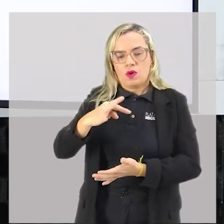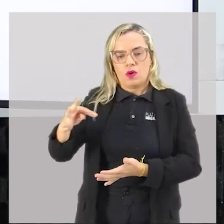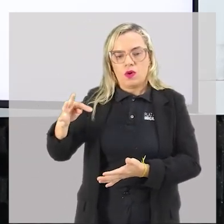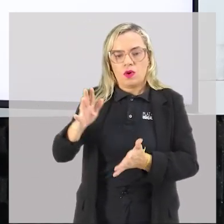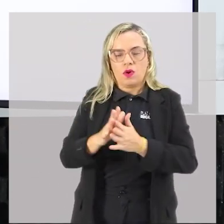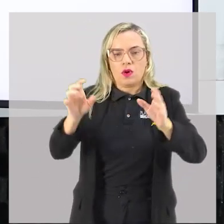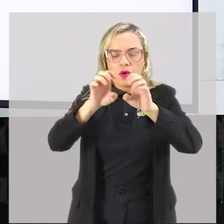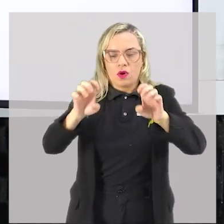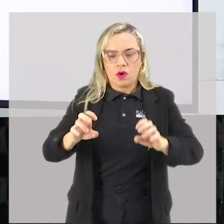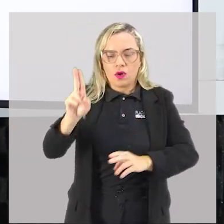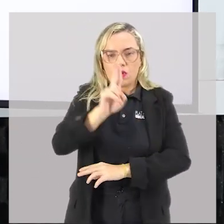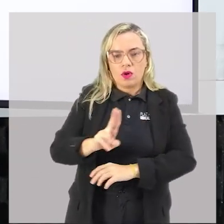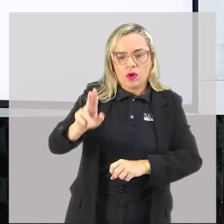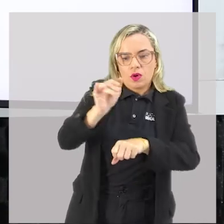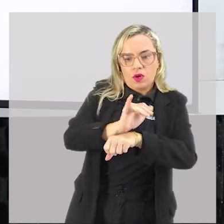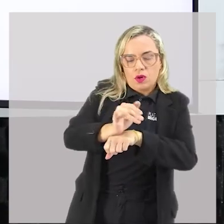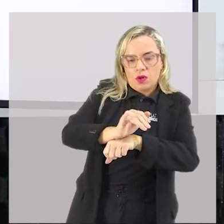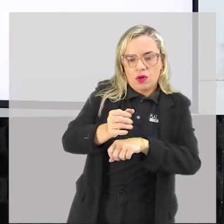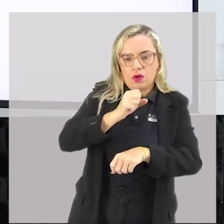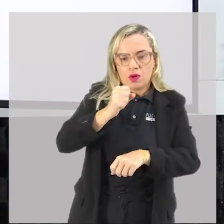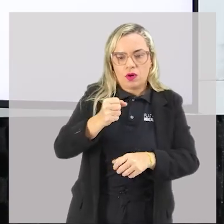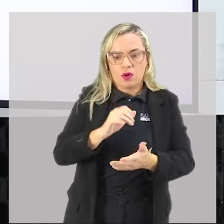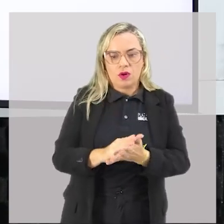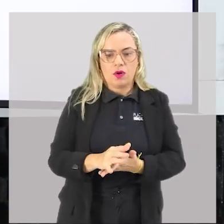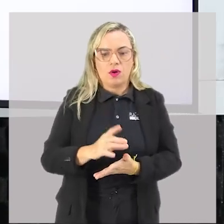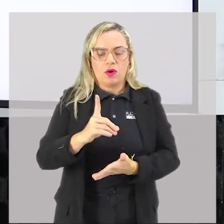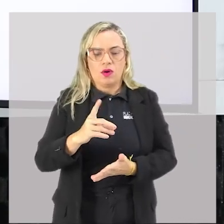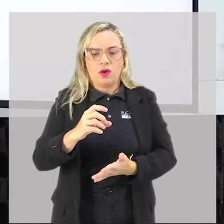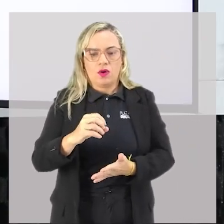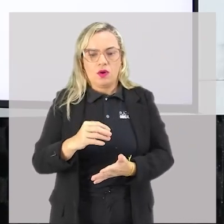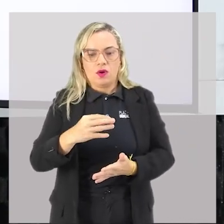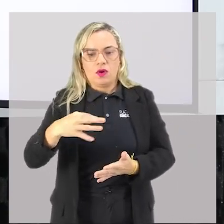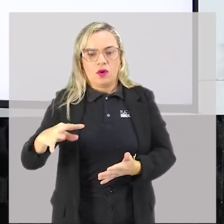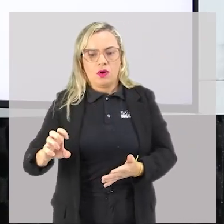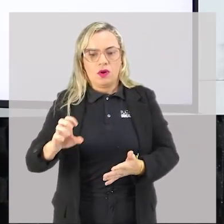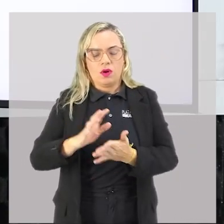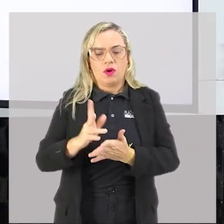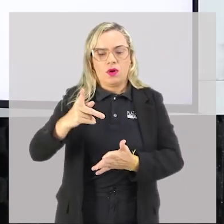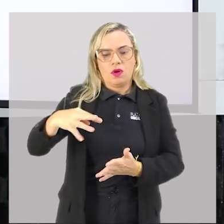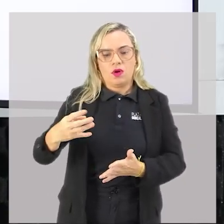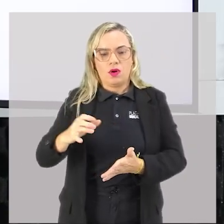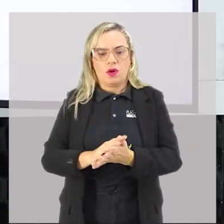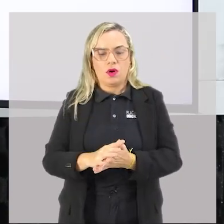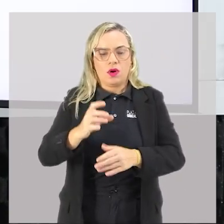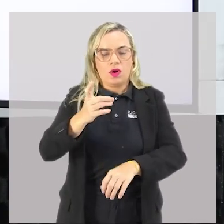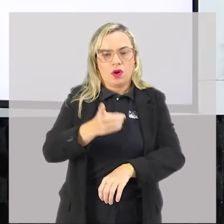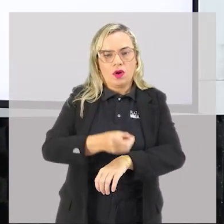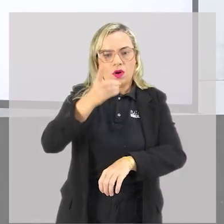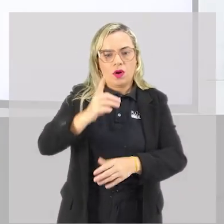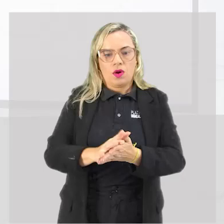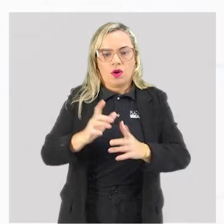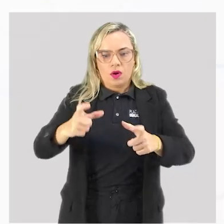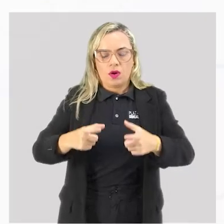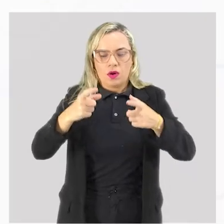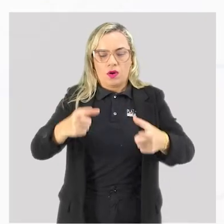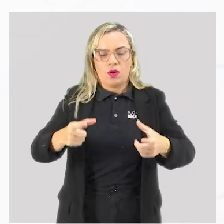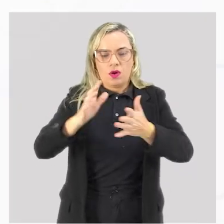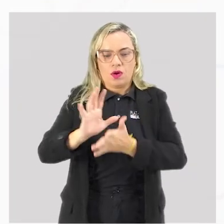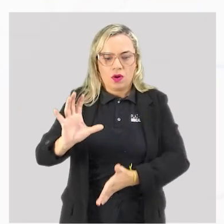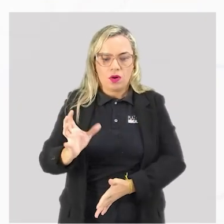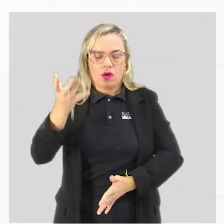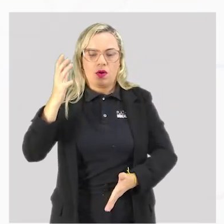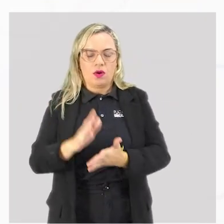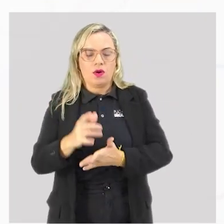fazer aquela entrevista. E date and place, tem que ter a hora e um lugar para que aquela entrevista aconteça. Quando a gente